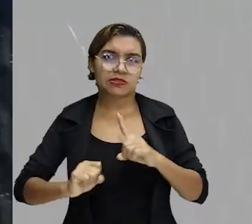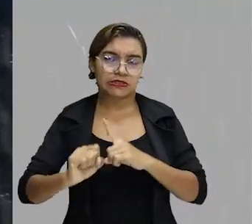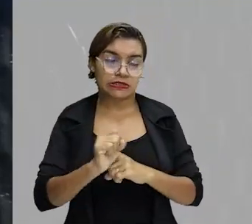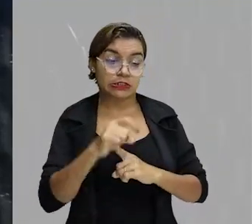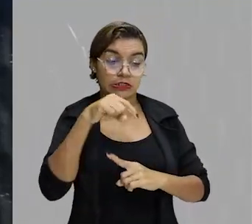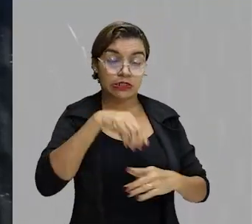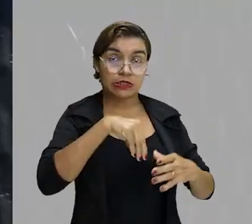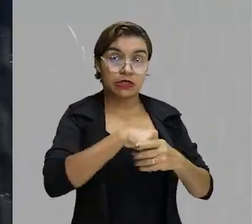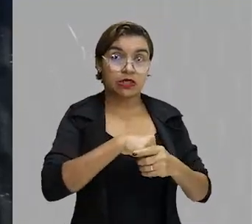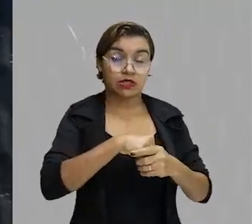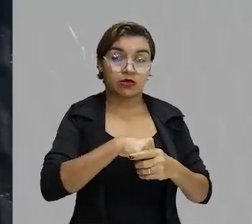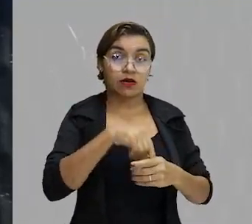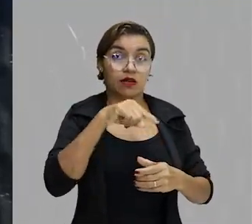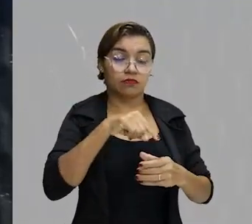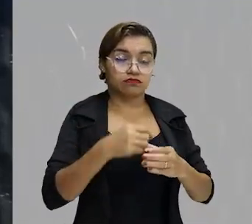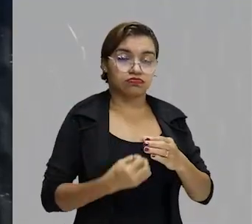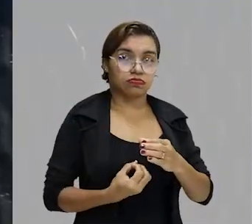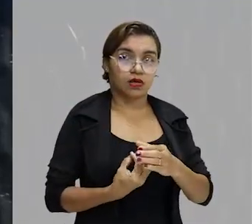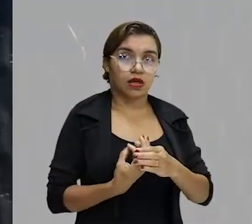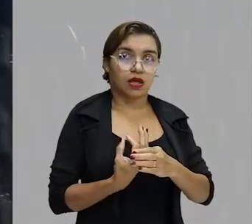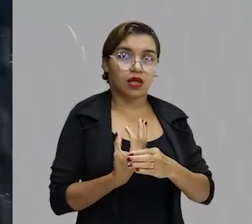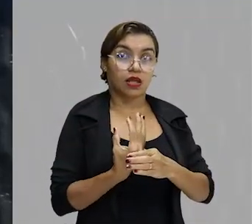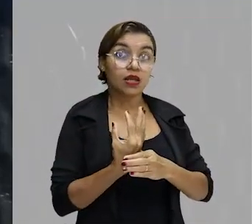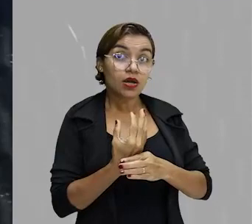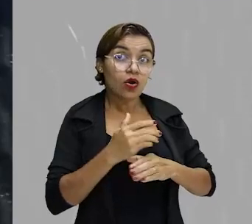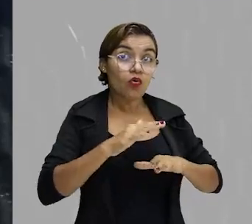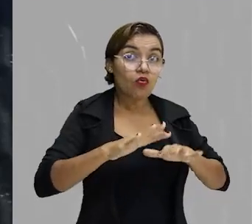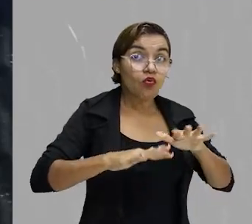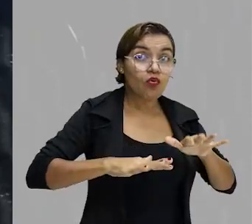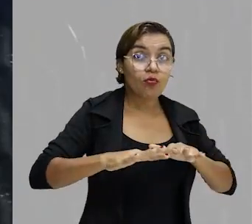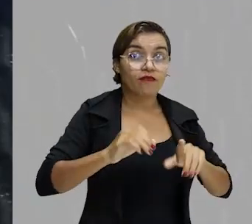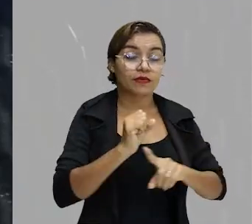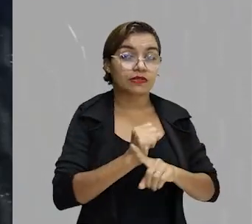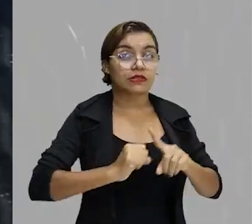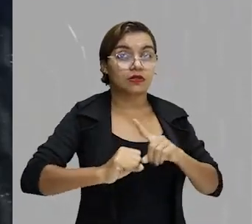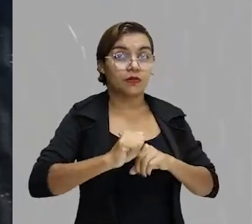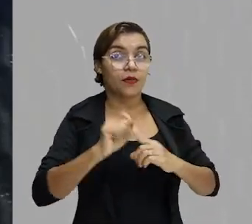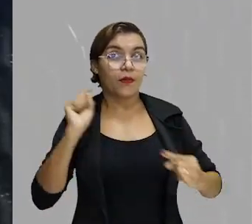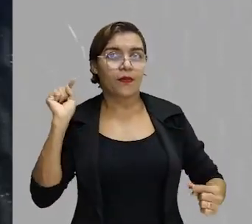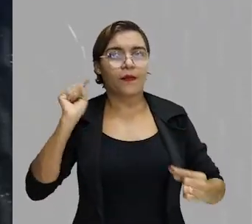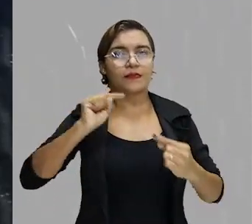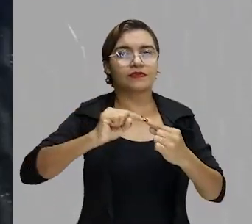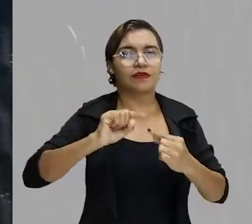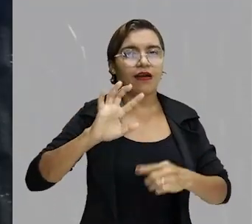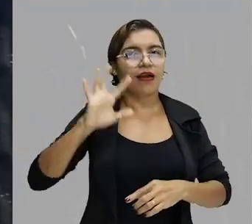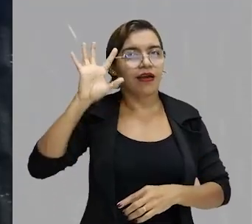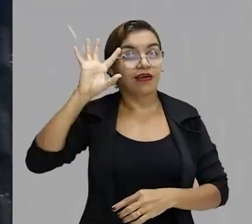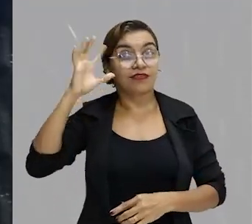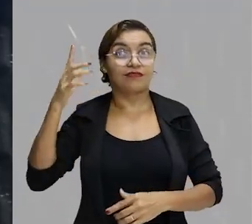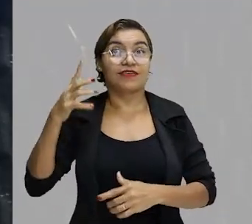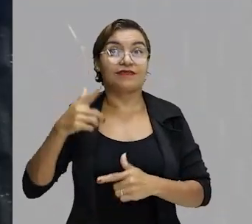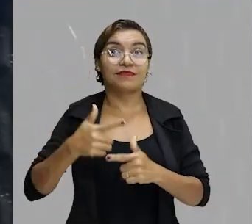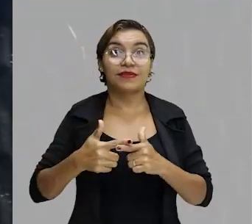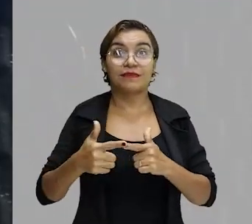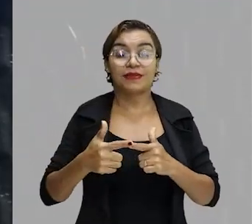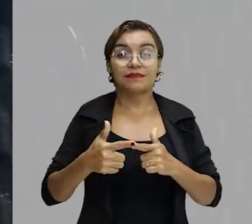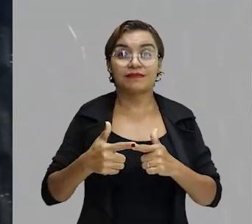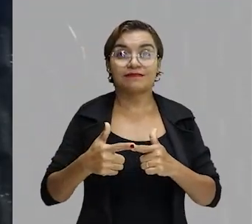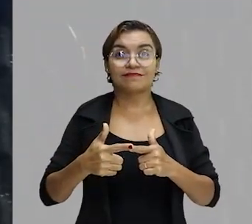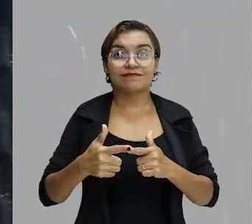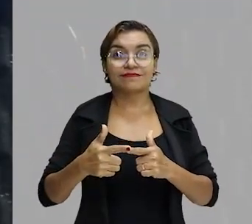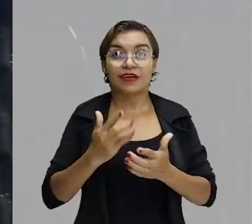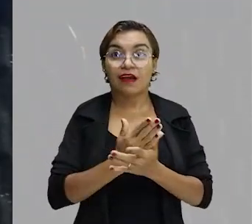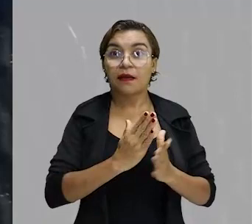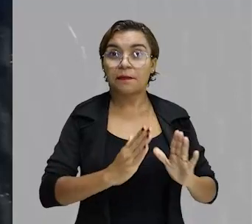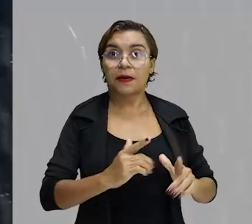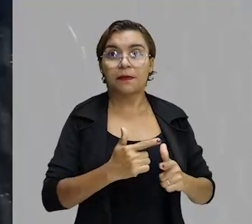esse problema origina os movimentos sociais, que tem como finalidade resolver esse problema, resolver